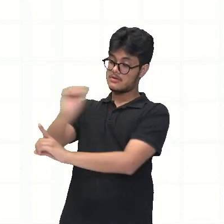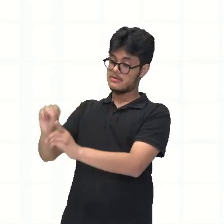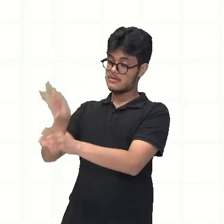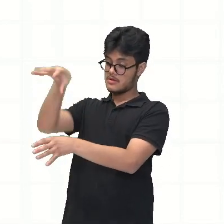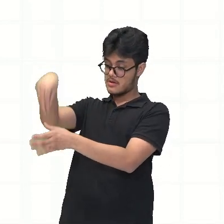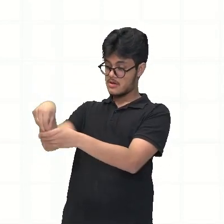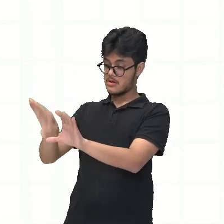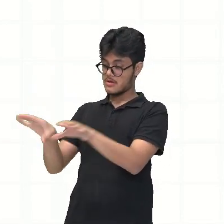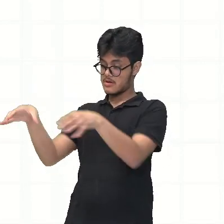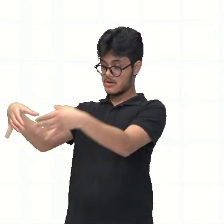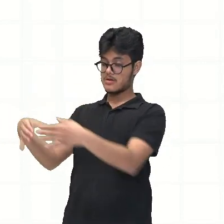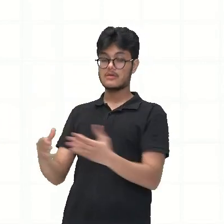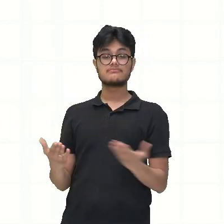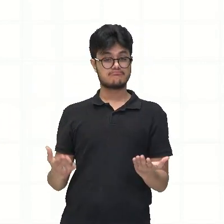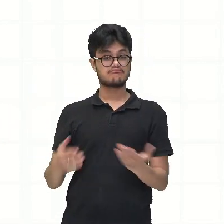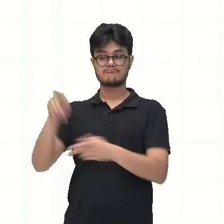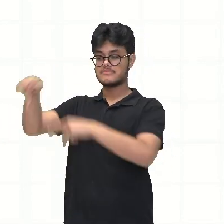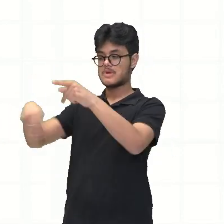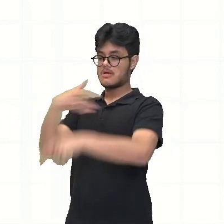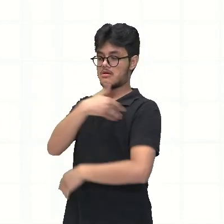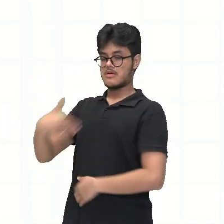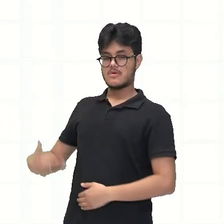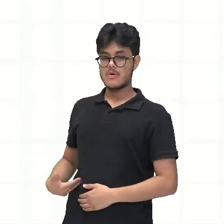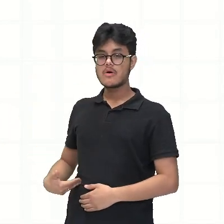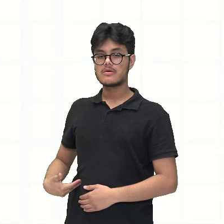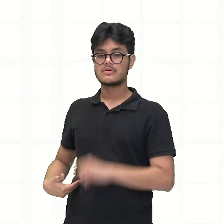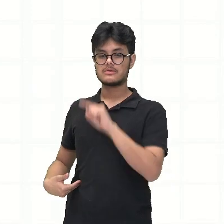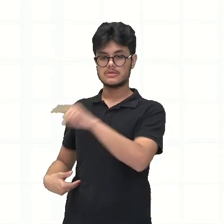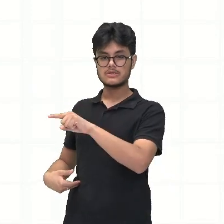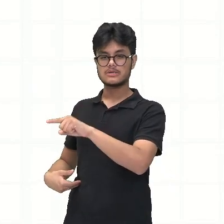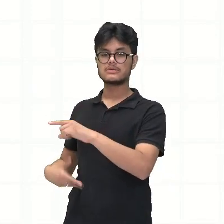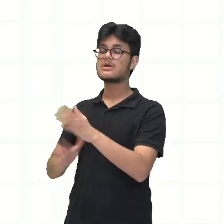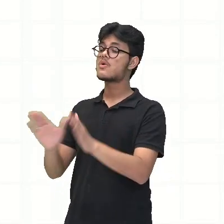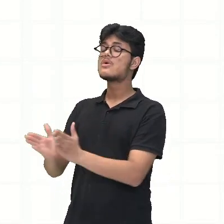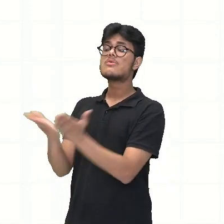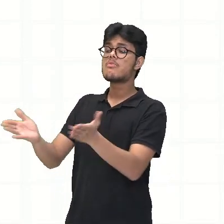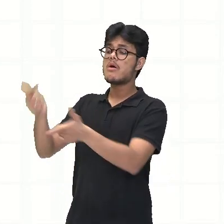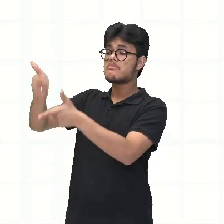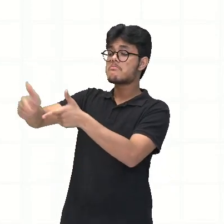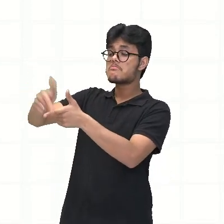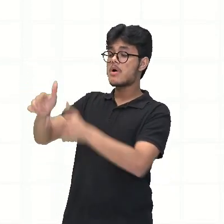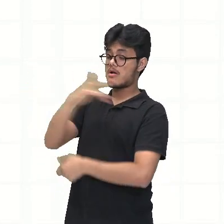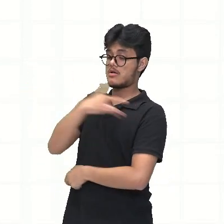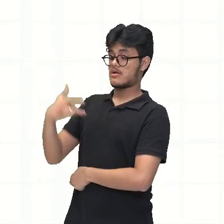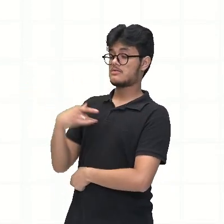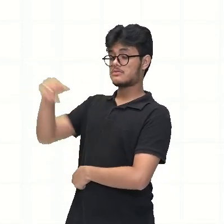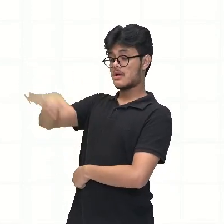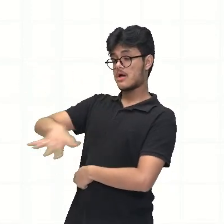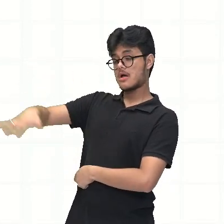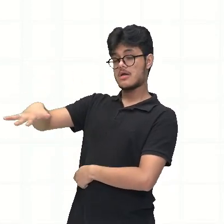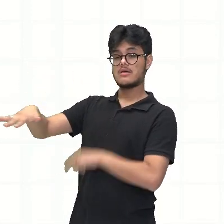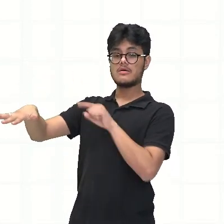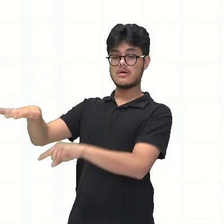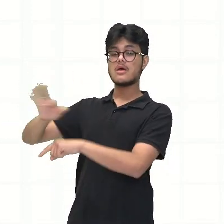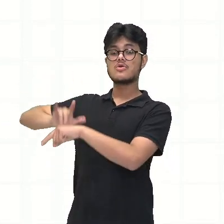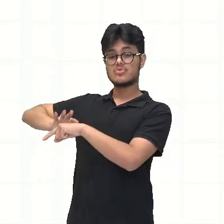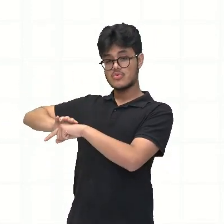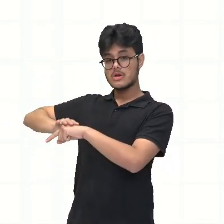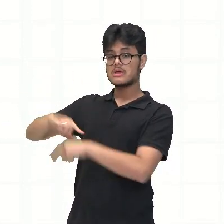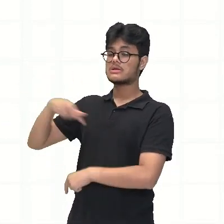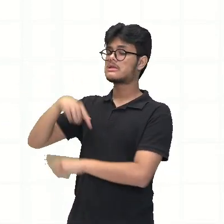a saúde pública procura diagnosticar e tratar alguma doença que